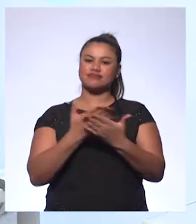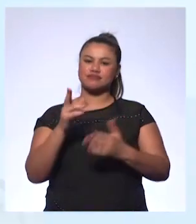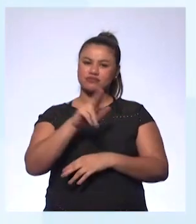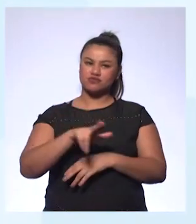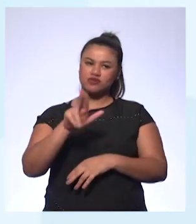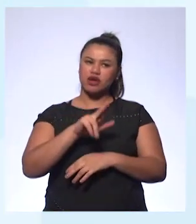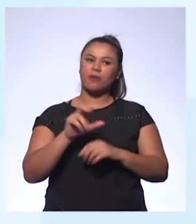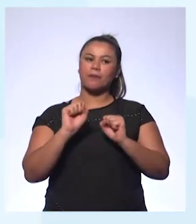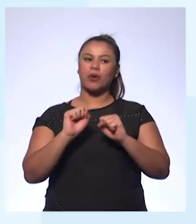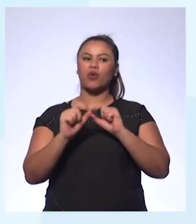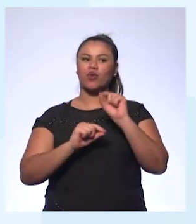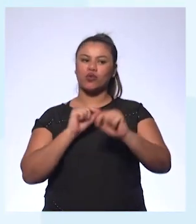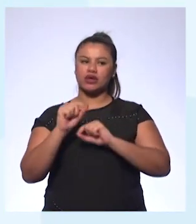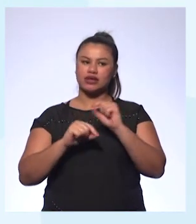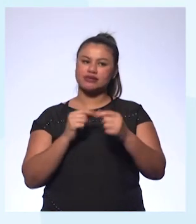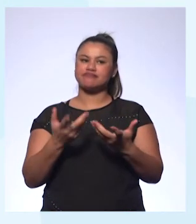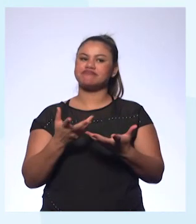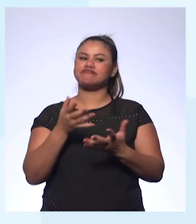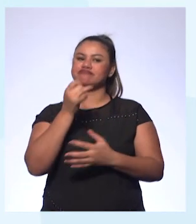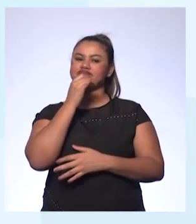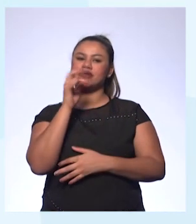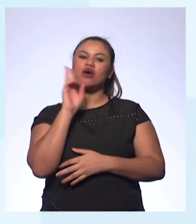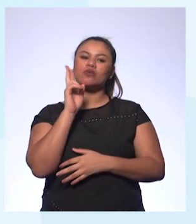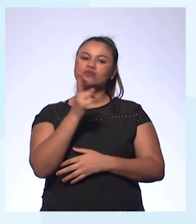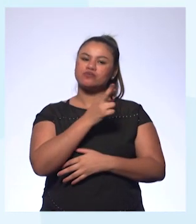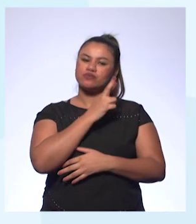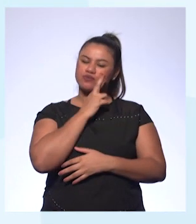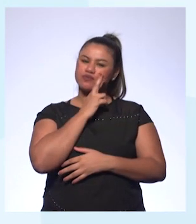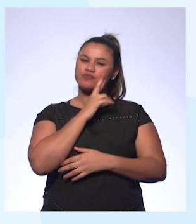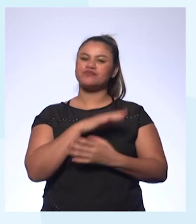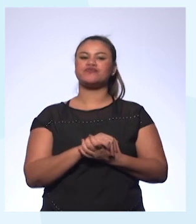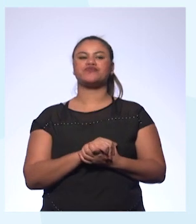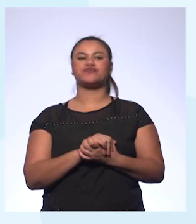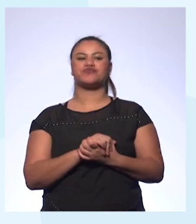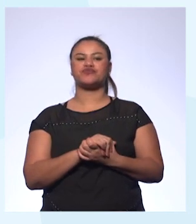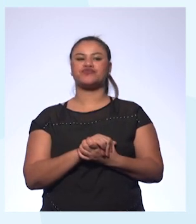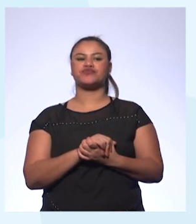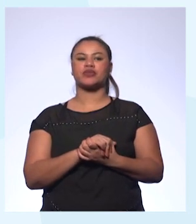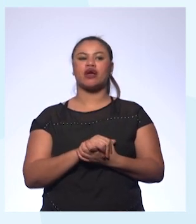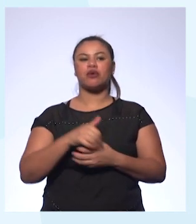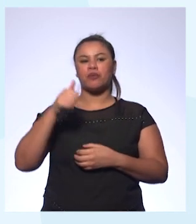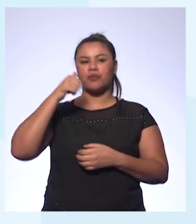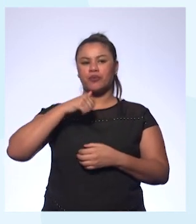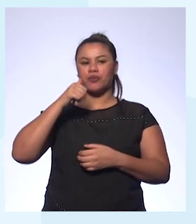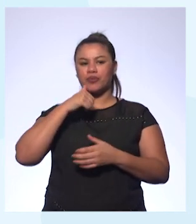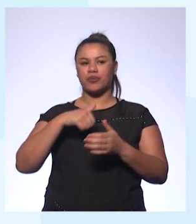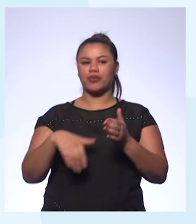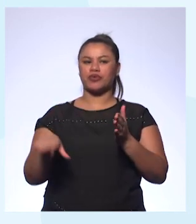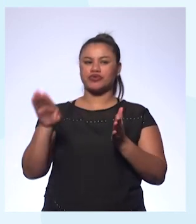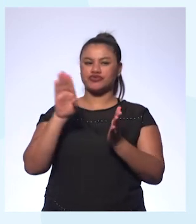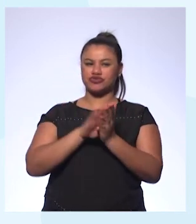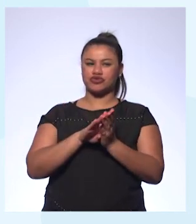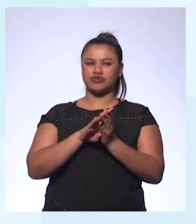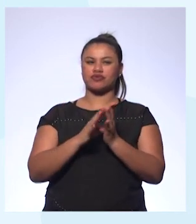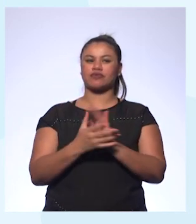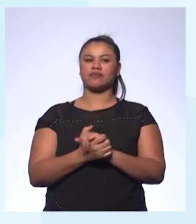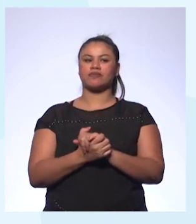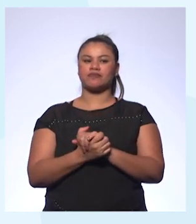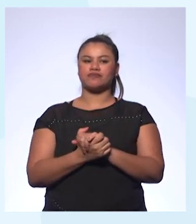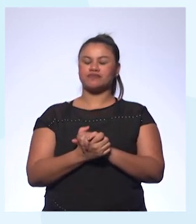situações um restaurante vamos ver aqui na tela você tem lá olha só atendente chegou e falou nem aí take your Order